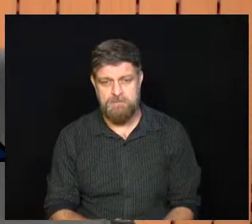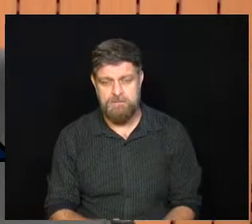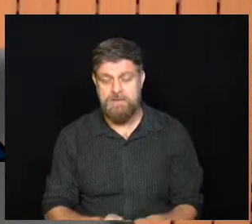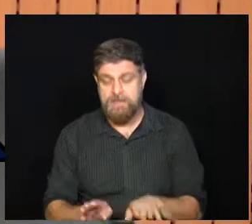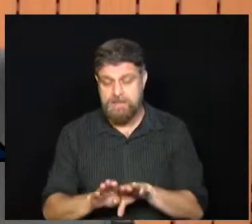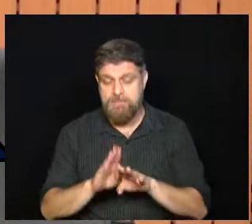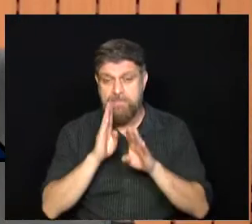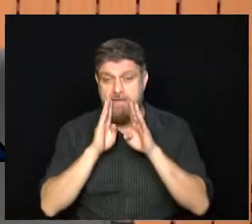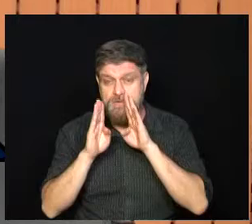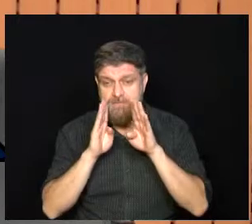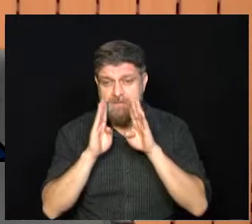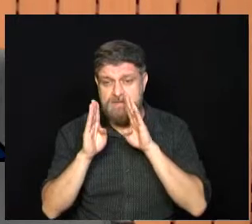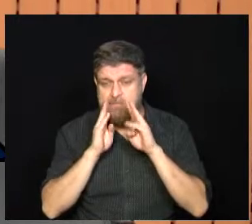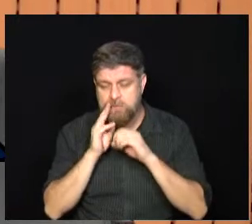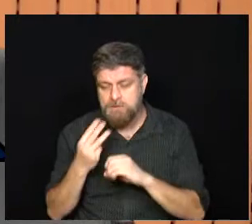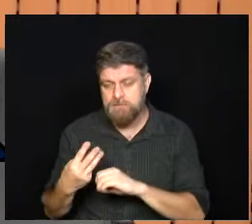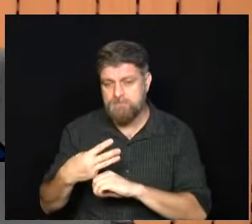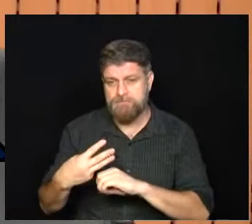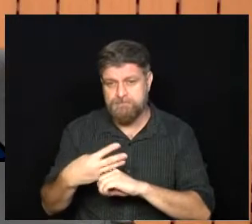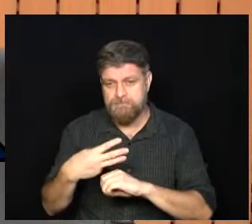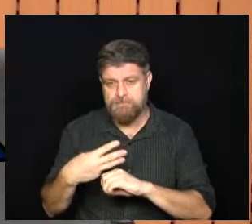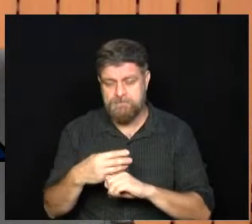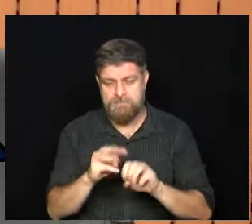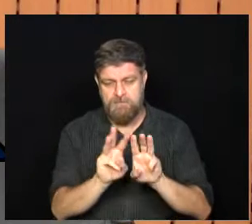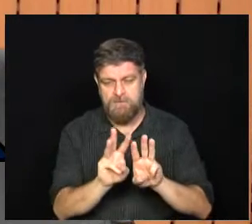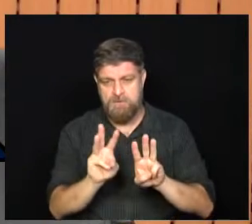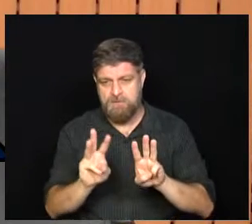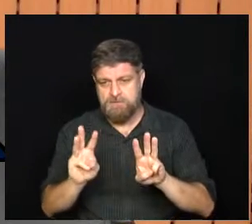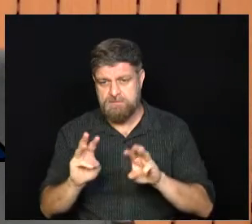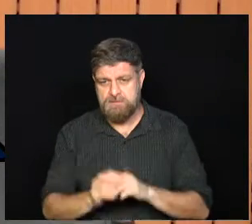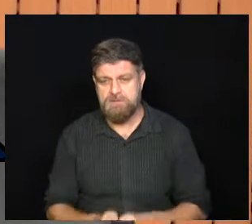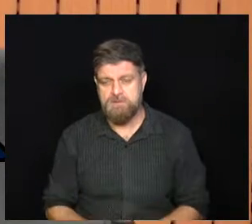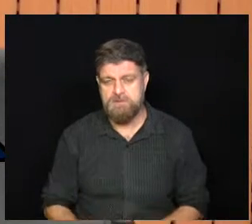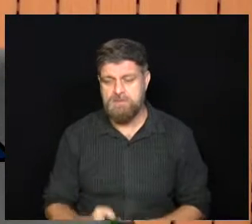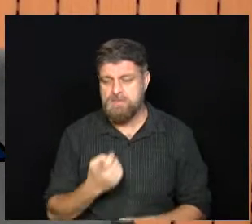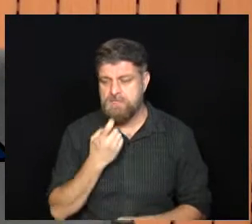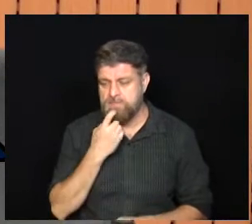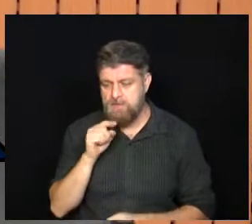Facebook. Streaming do site